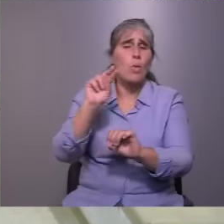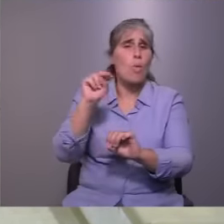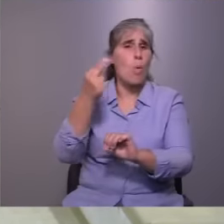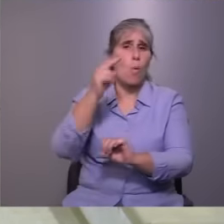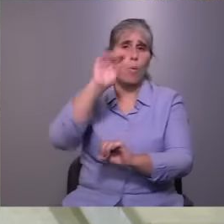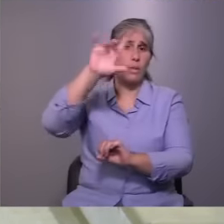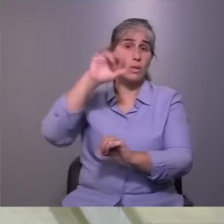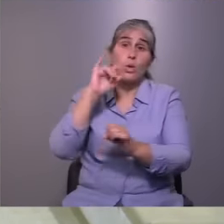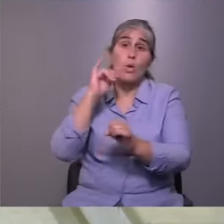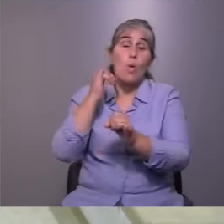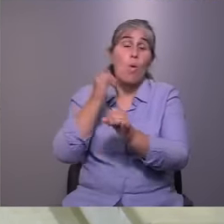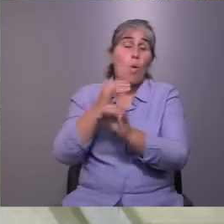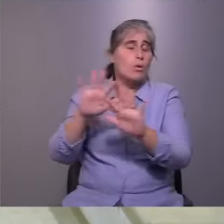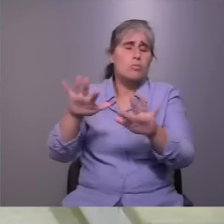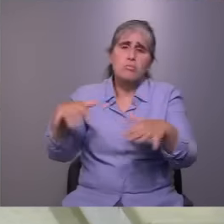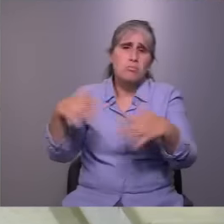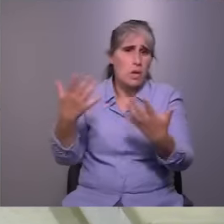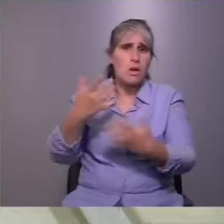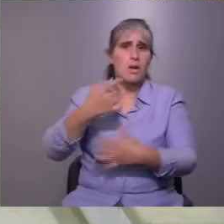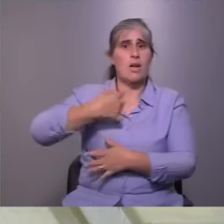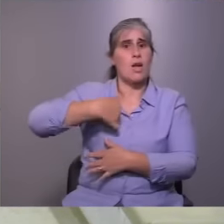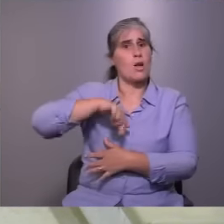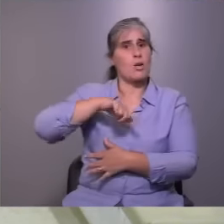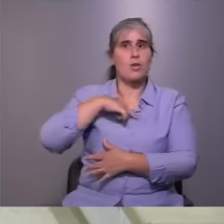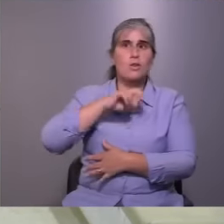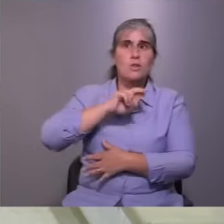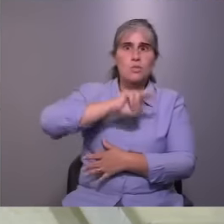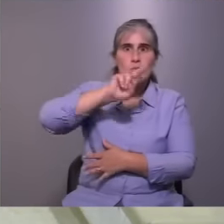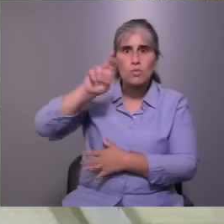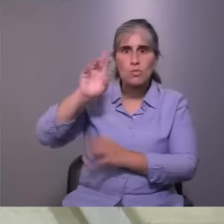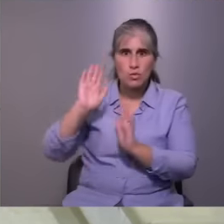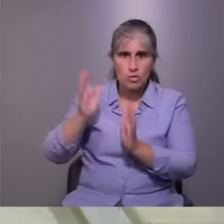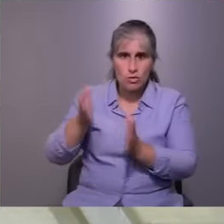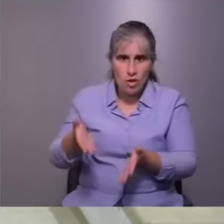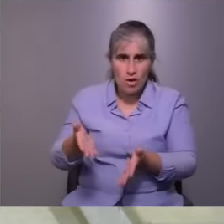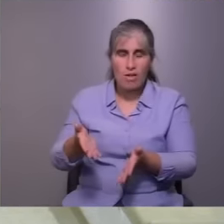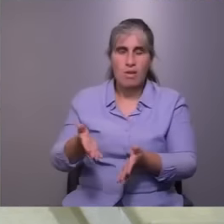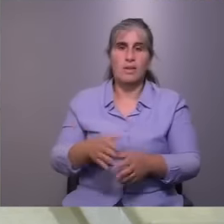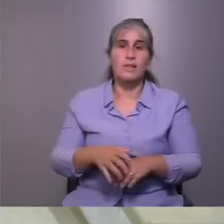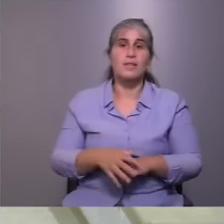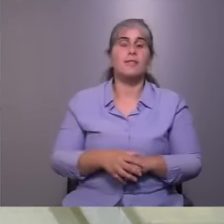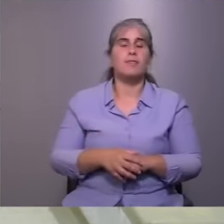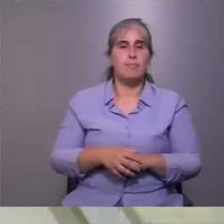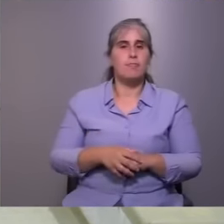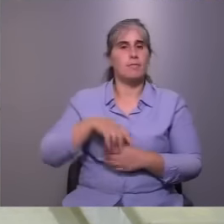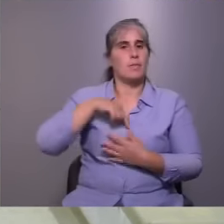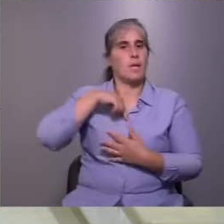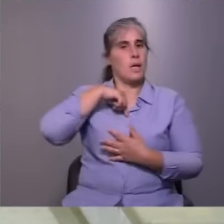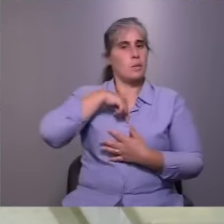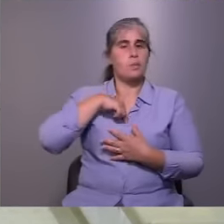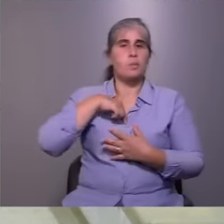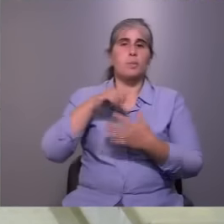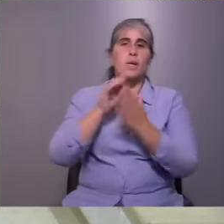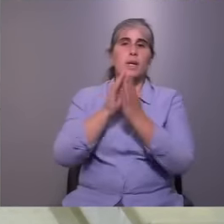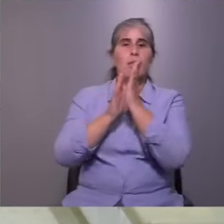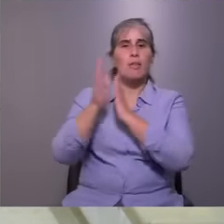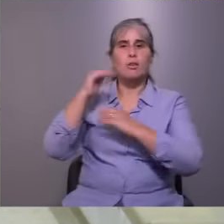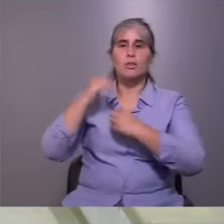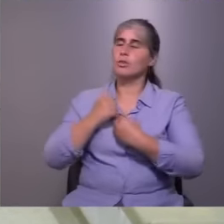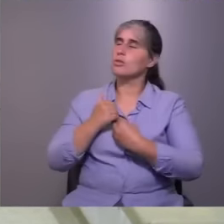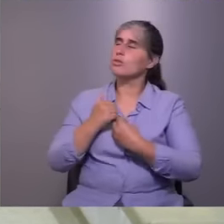demos, neste país ou em qualquer um dos outros países em que porventura fazemos a